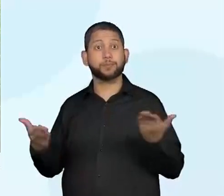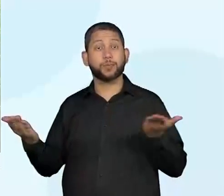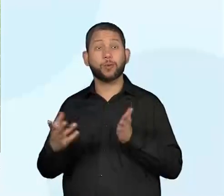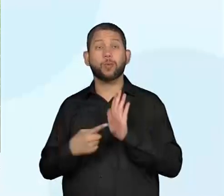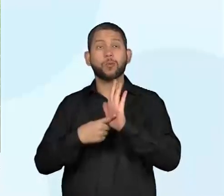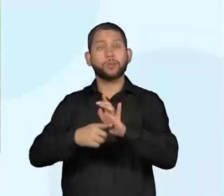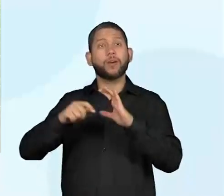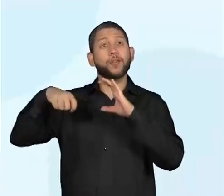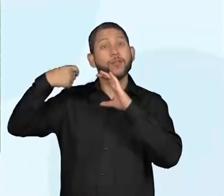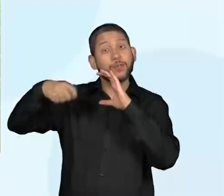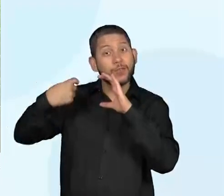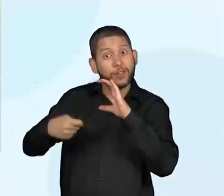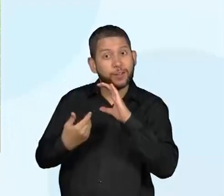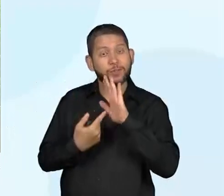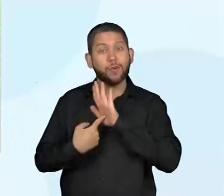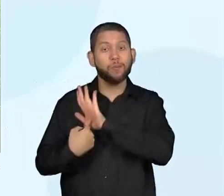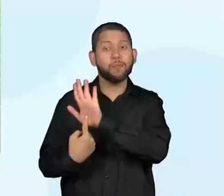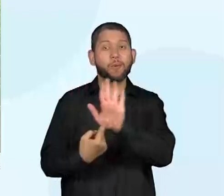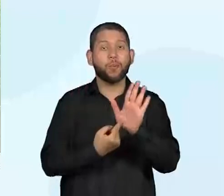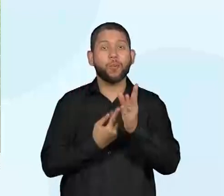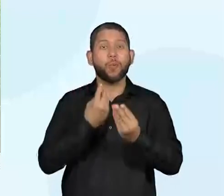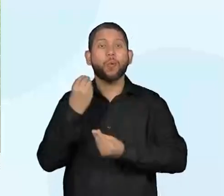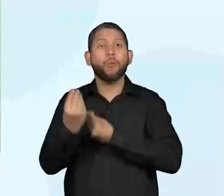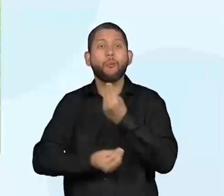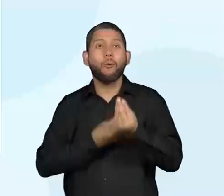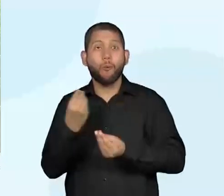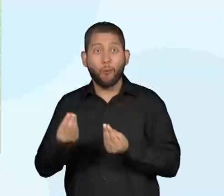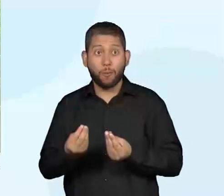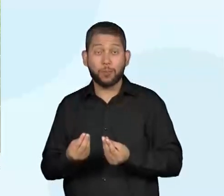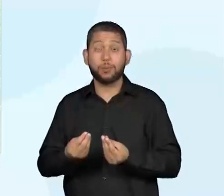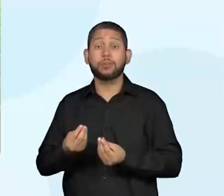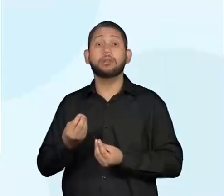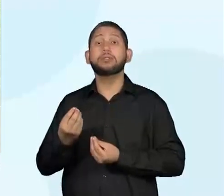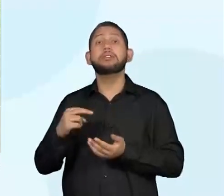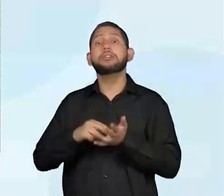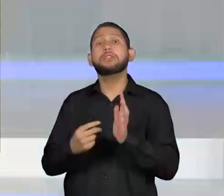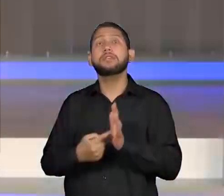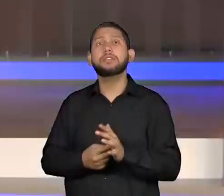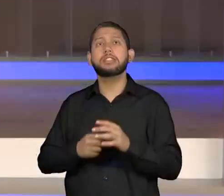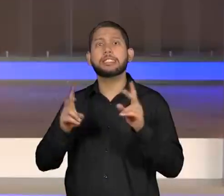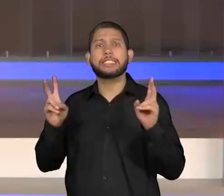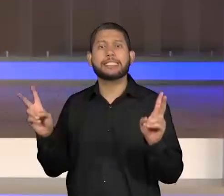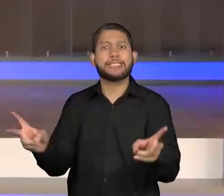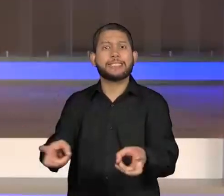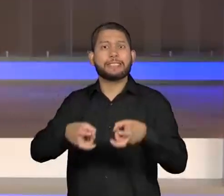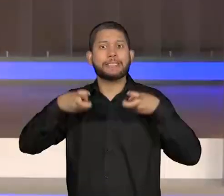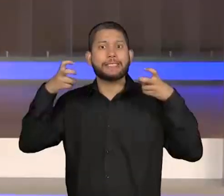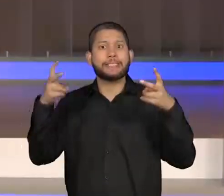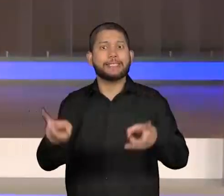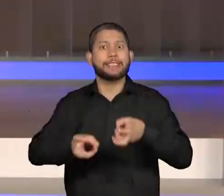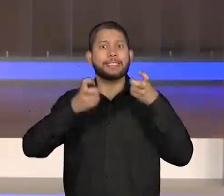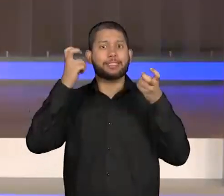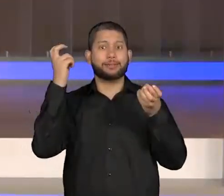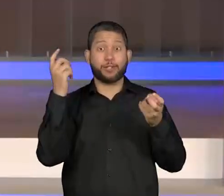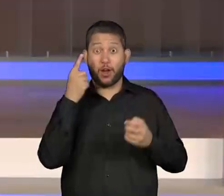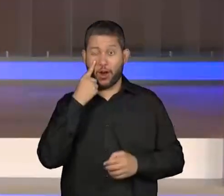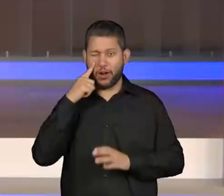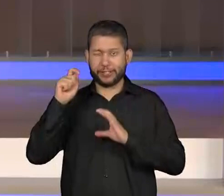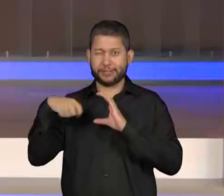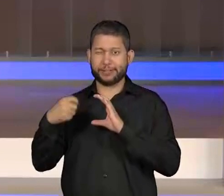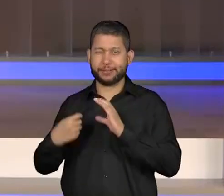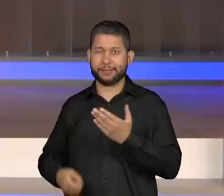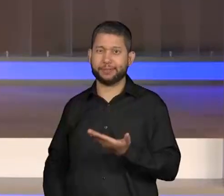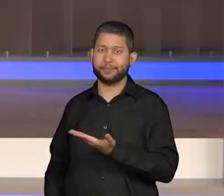para vocês sobre o extrativismo predatório, para vocês entenderem um pouquinho mais. Então, pode soltar o vídeo.